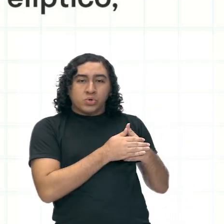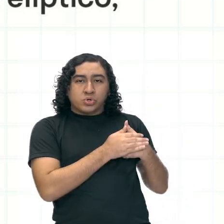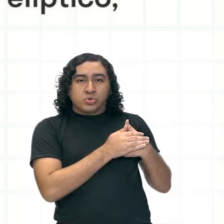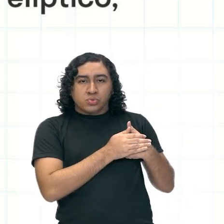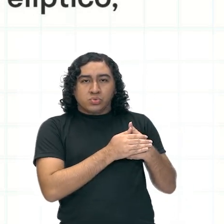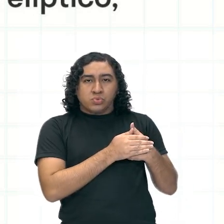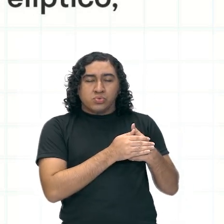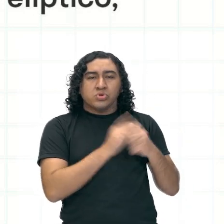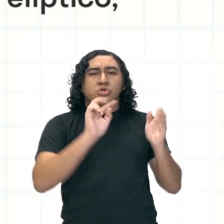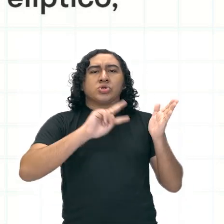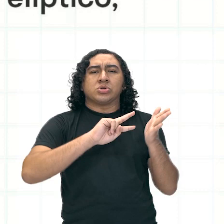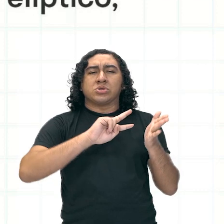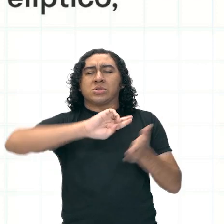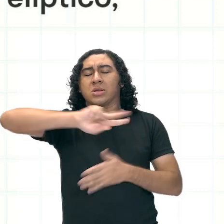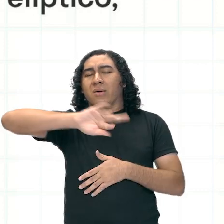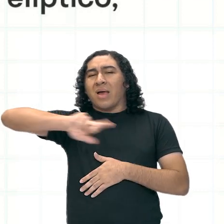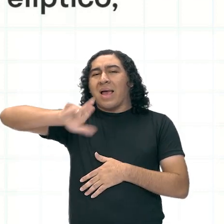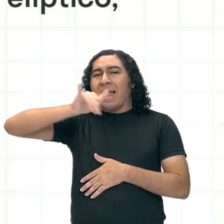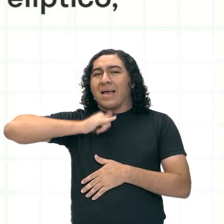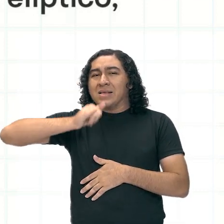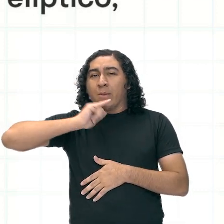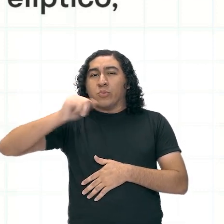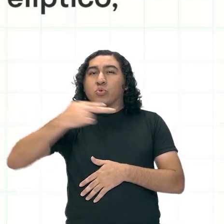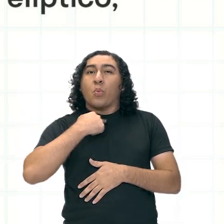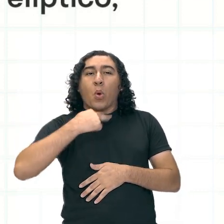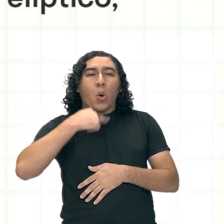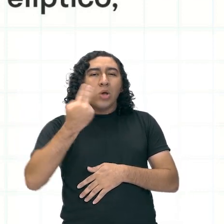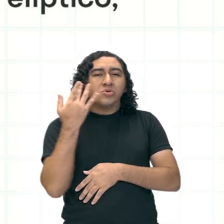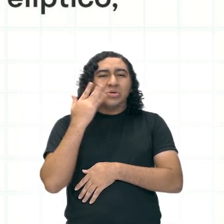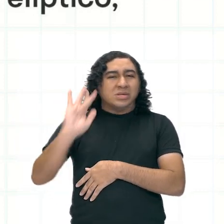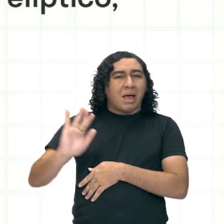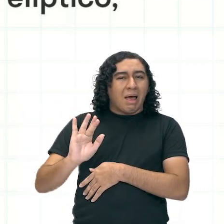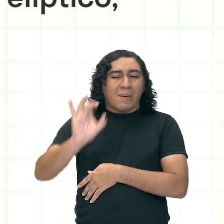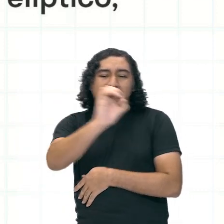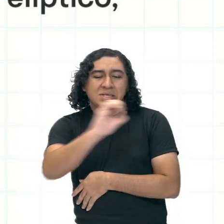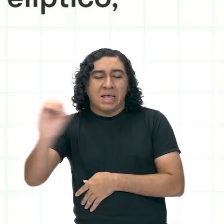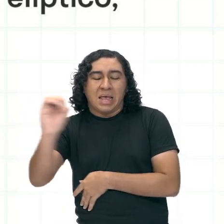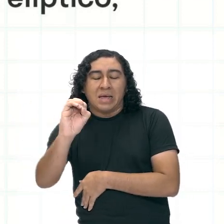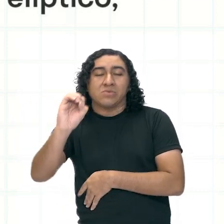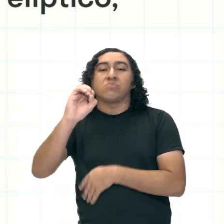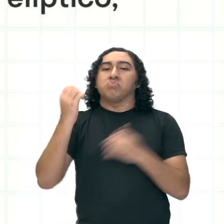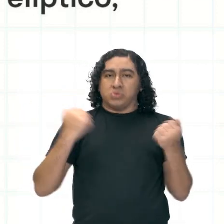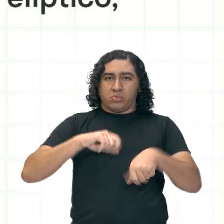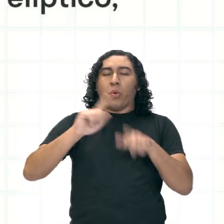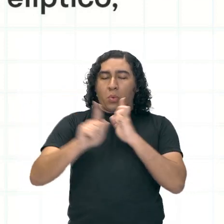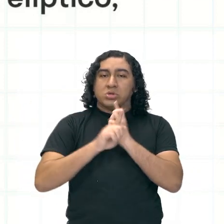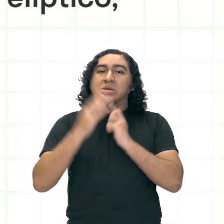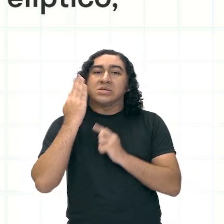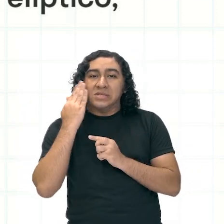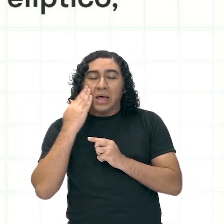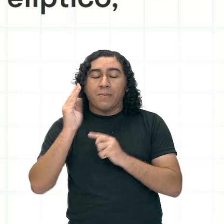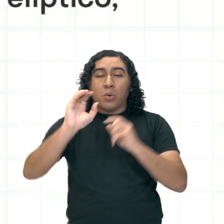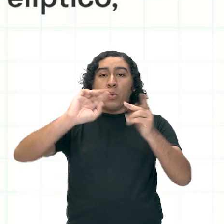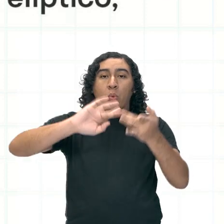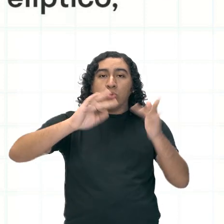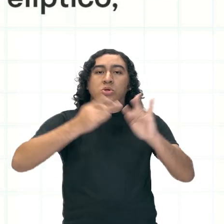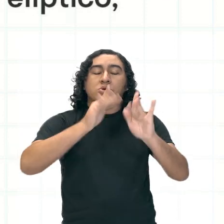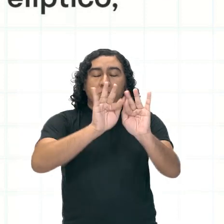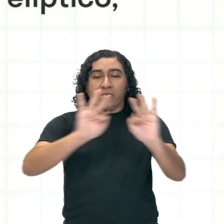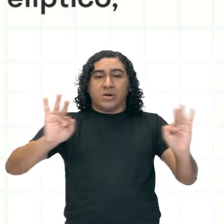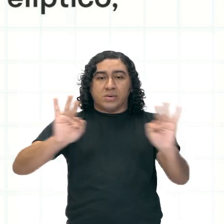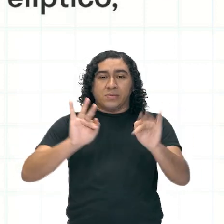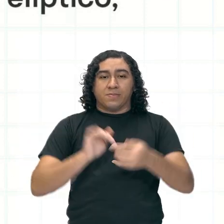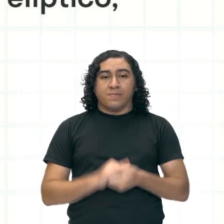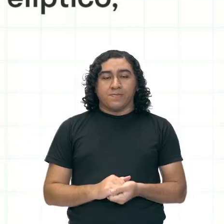escondido, oculto, não significa que a gente não pode dizer quem é, certo? A gente consegue determinar esse sujeito pelo contexto.